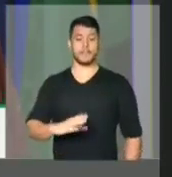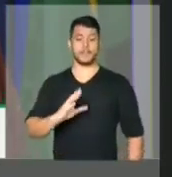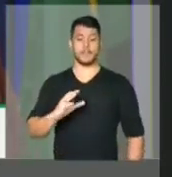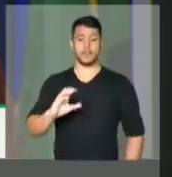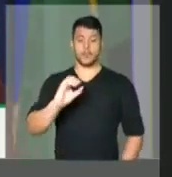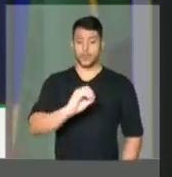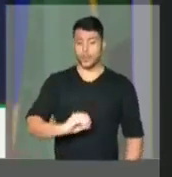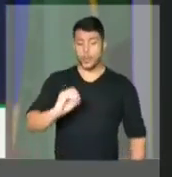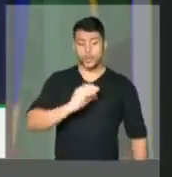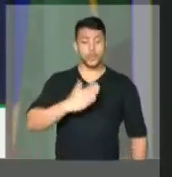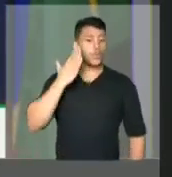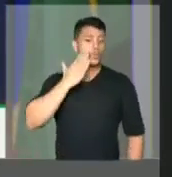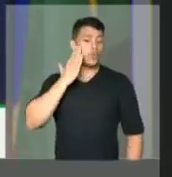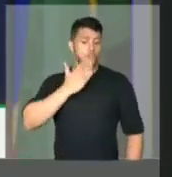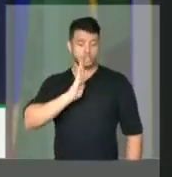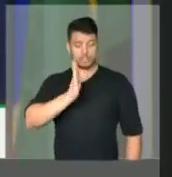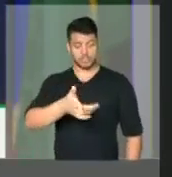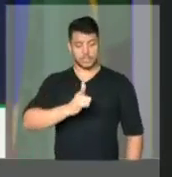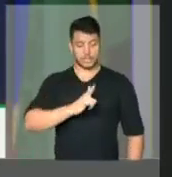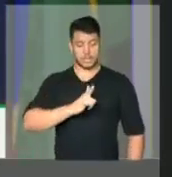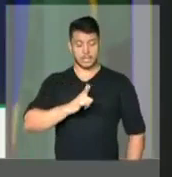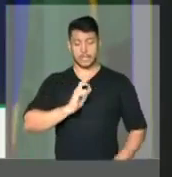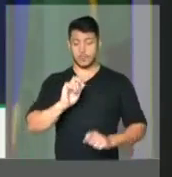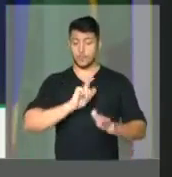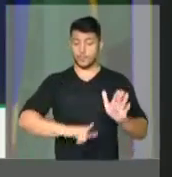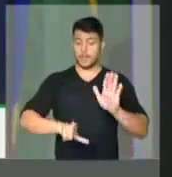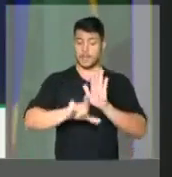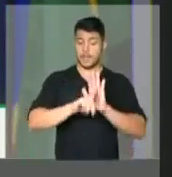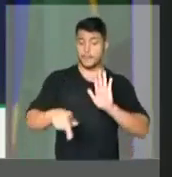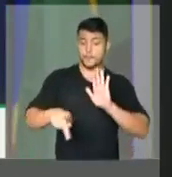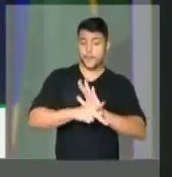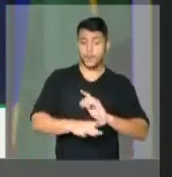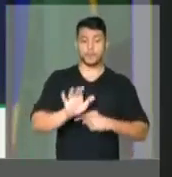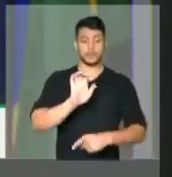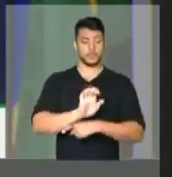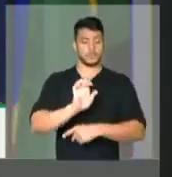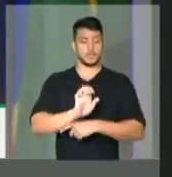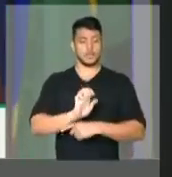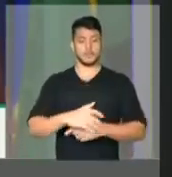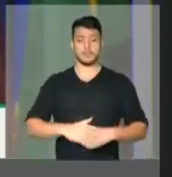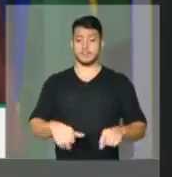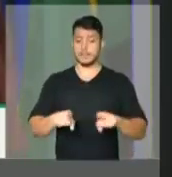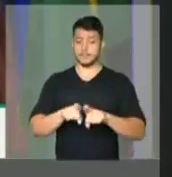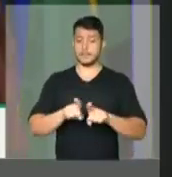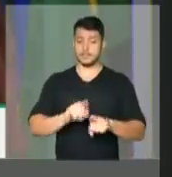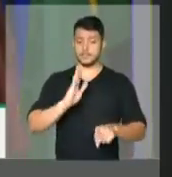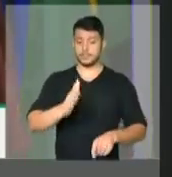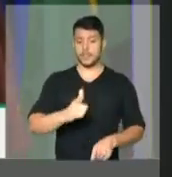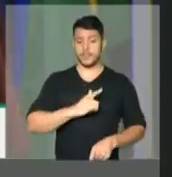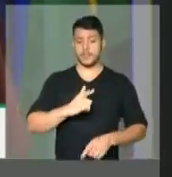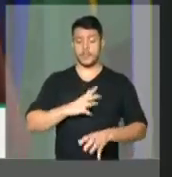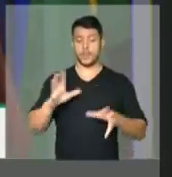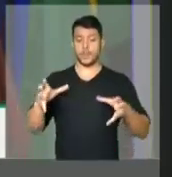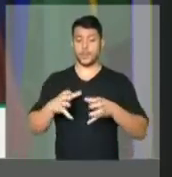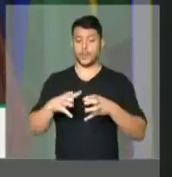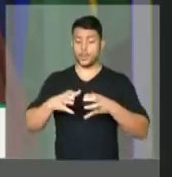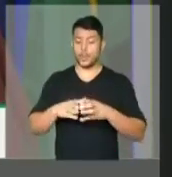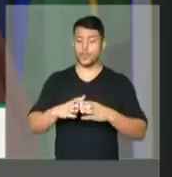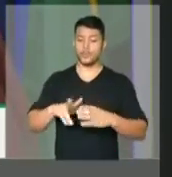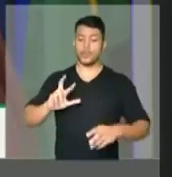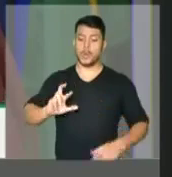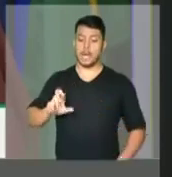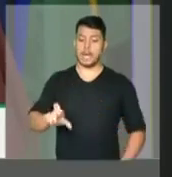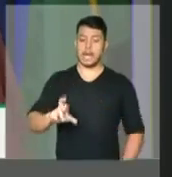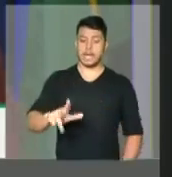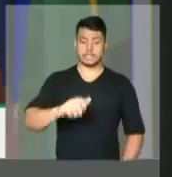lei instituída por mim enquanto deputada estadual e a Frente Parlamentar sobre o Câncer na Mulher,